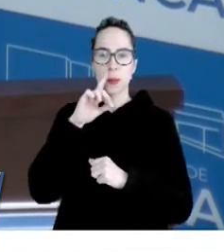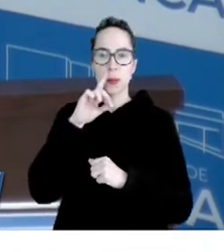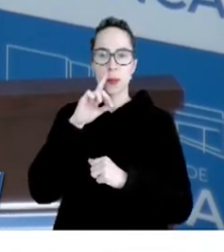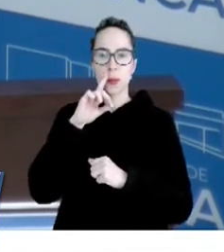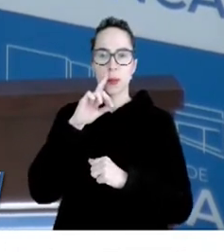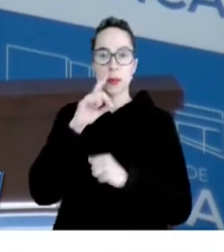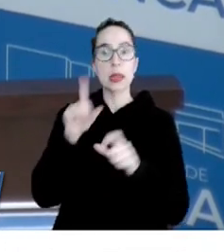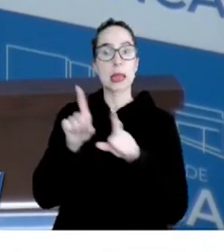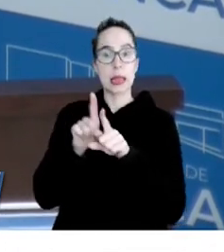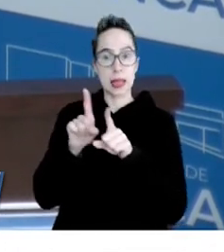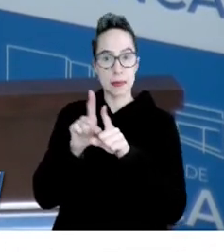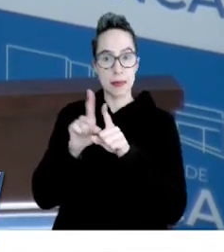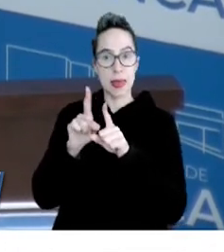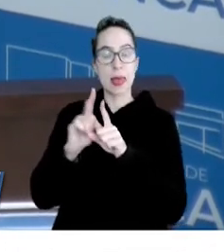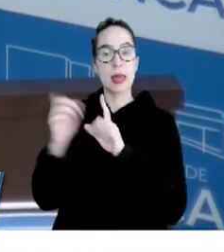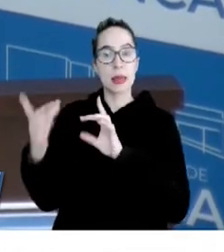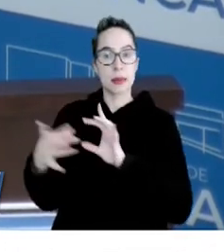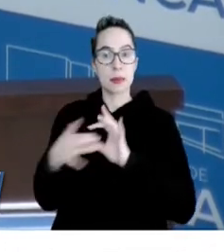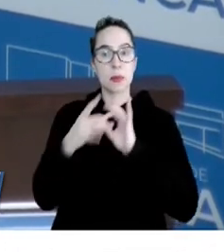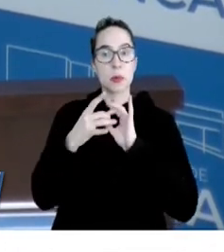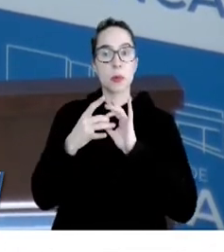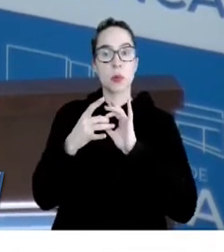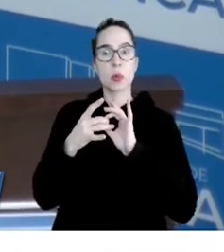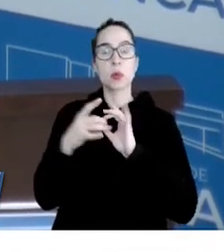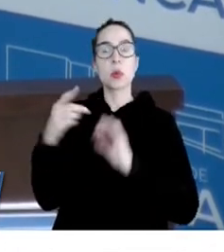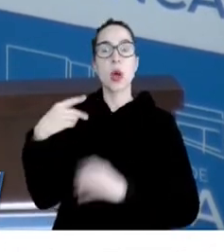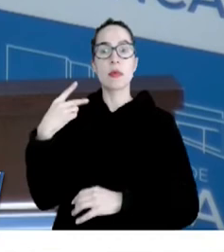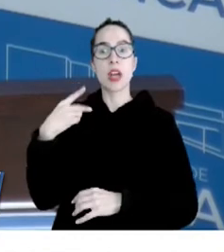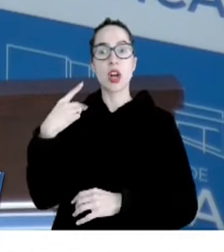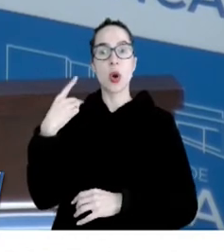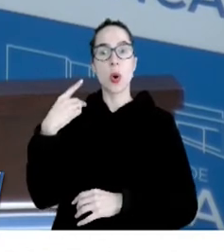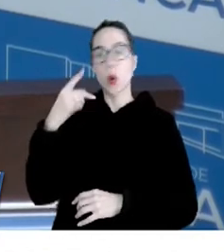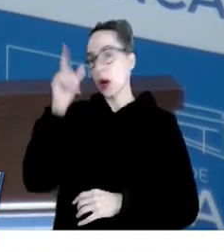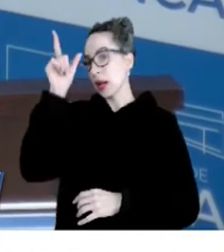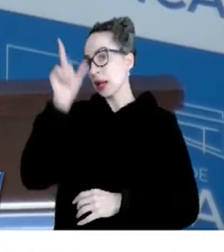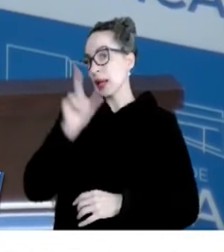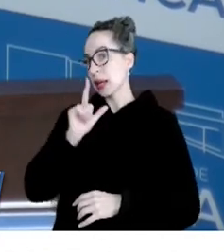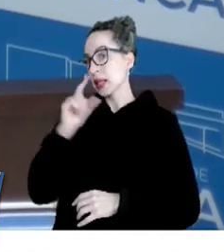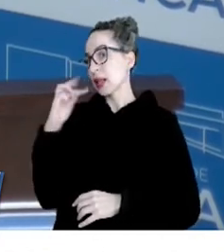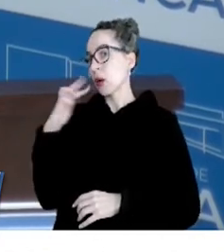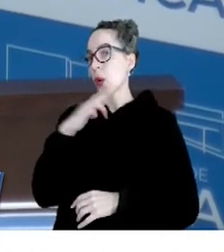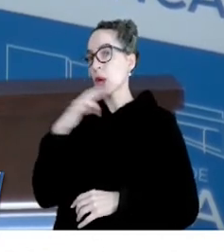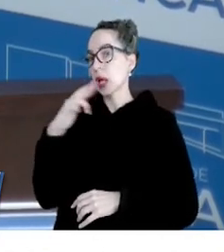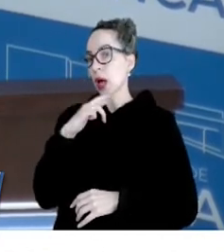fazem parte a vereadora Lindsay Cardoso e Ronaldo Carvalho, é